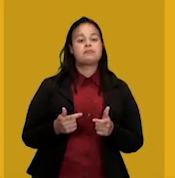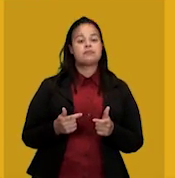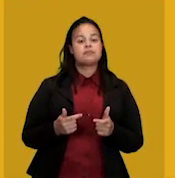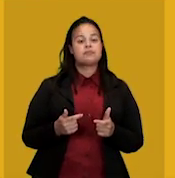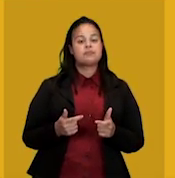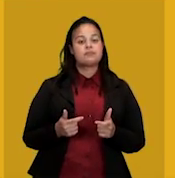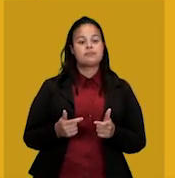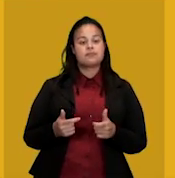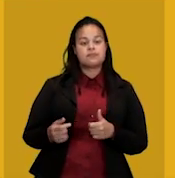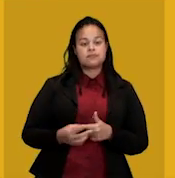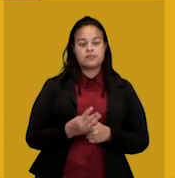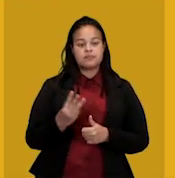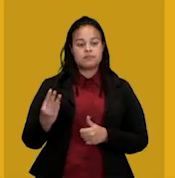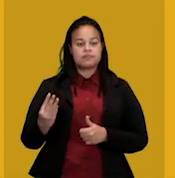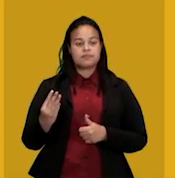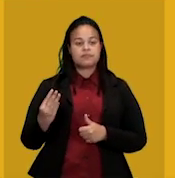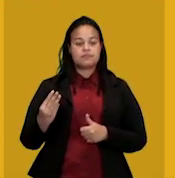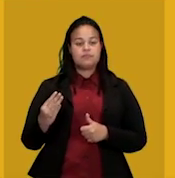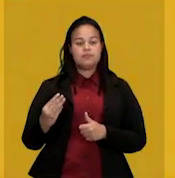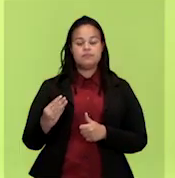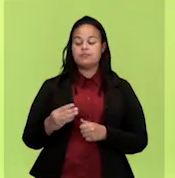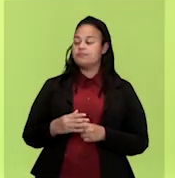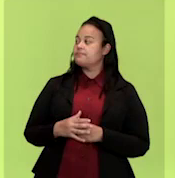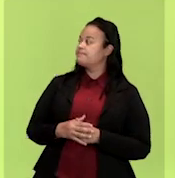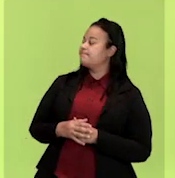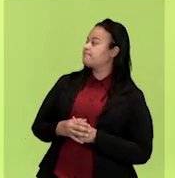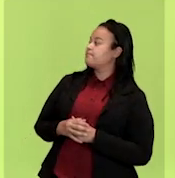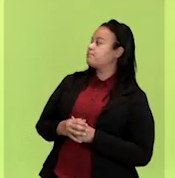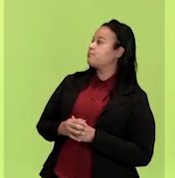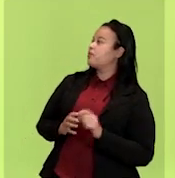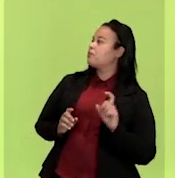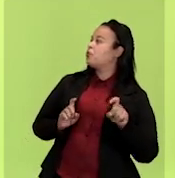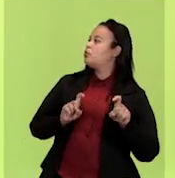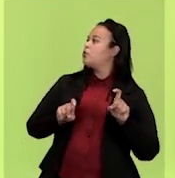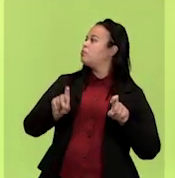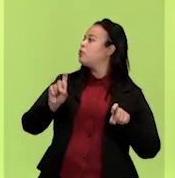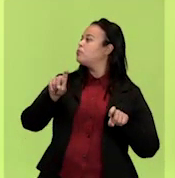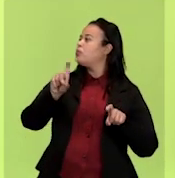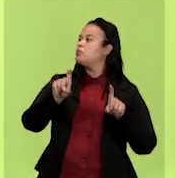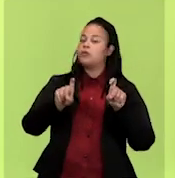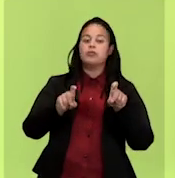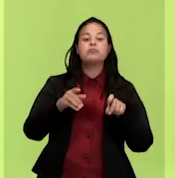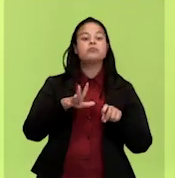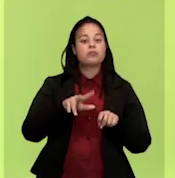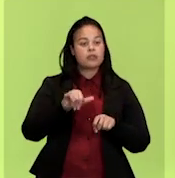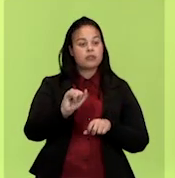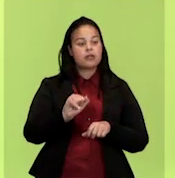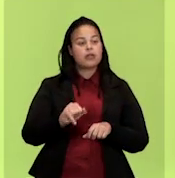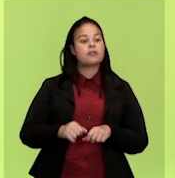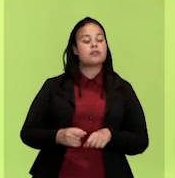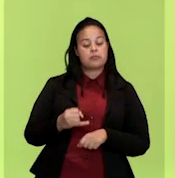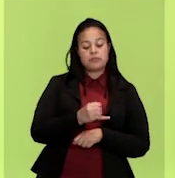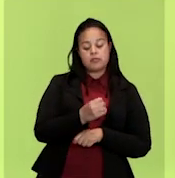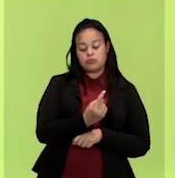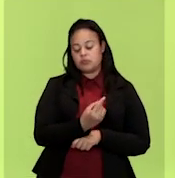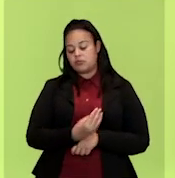o nosso 3 aqui. Então, vou marcar alguns pontos aqui. Então, menos 1, 3. Menos 1, 3 está